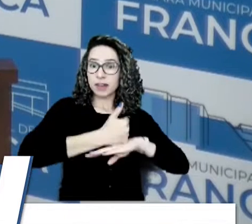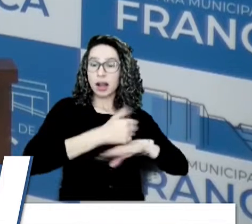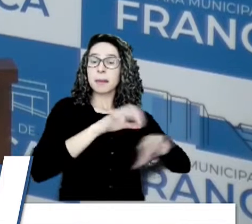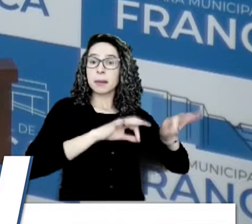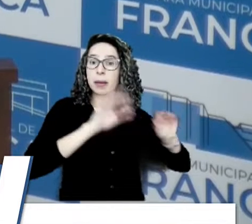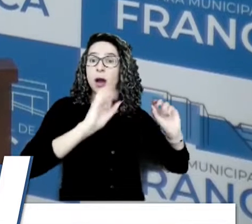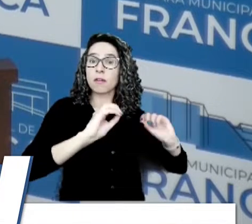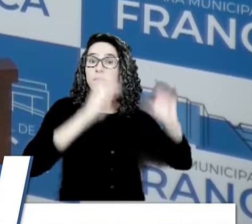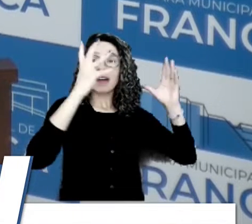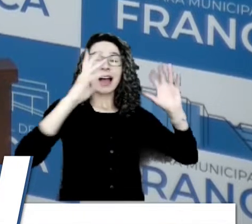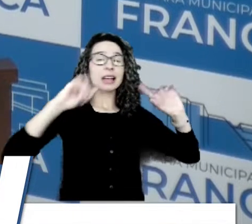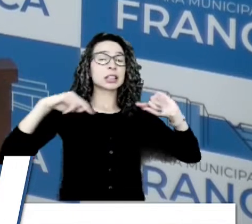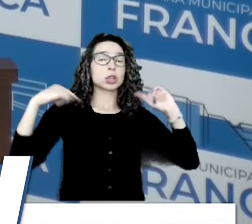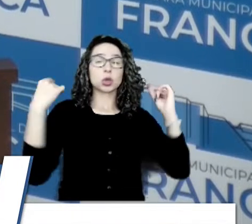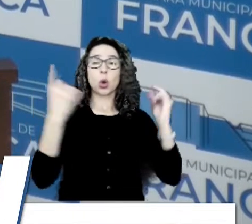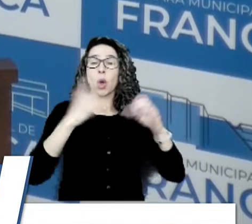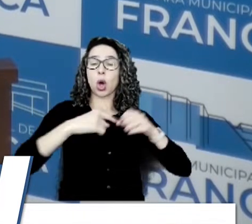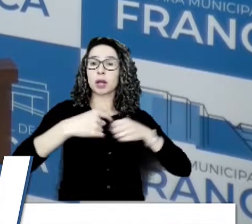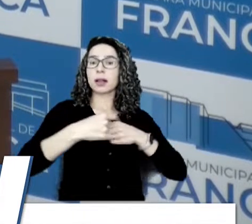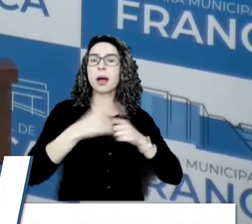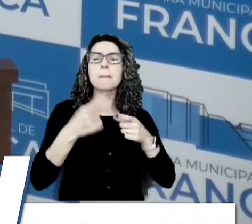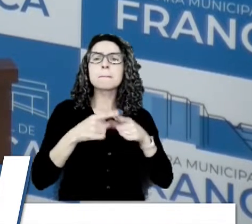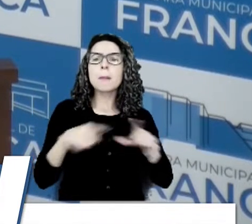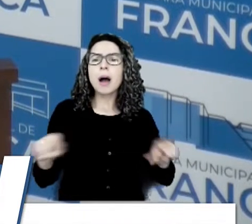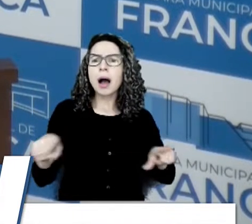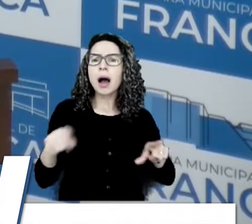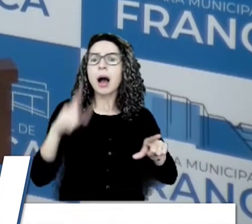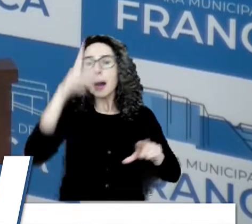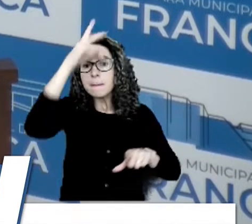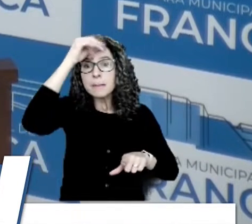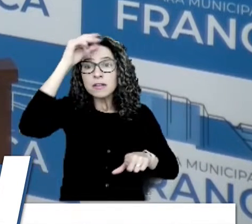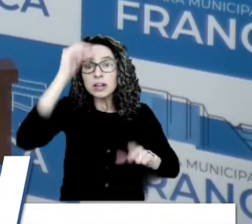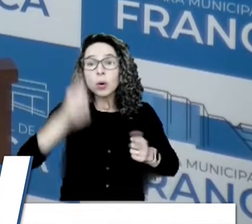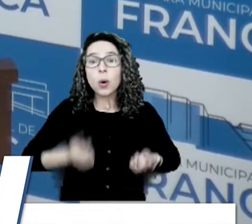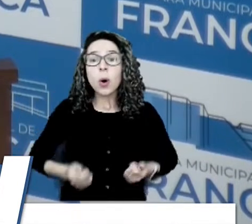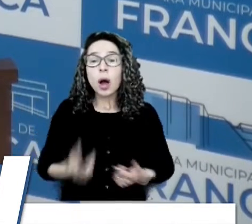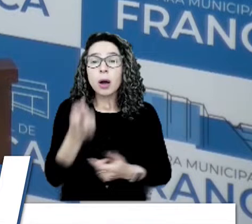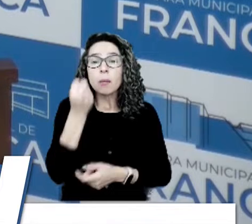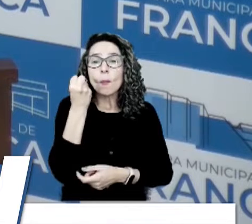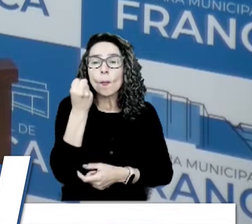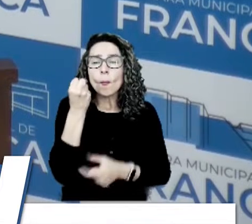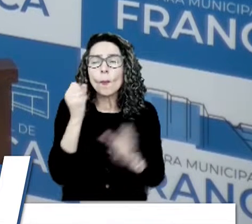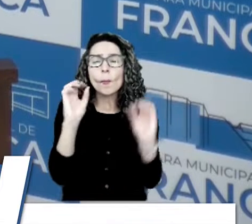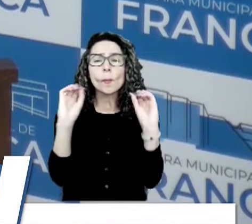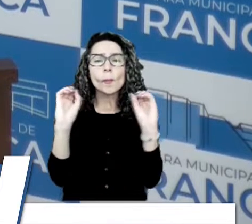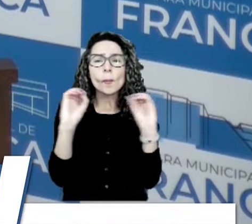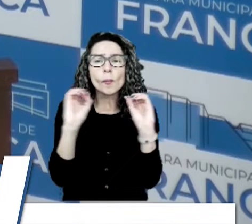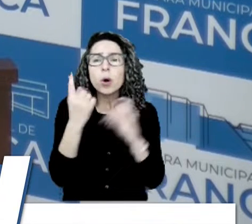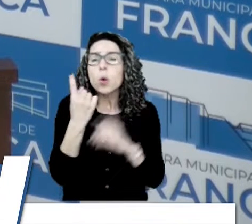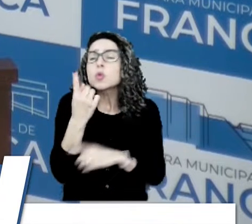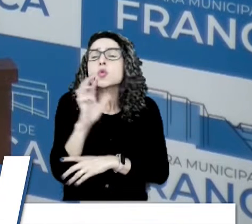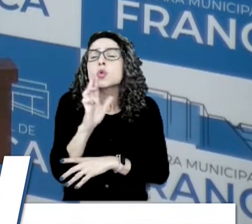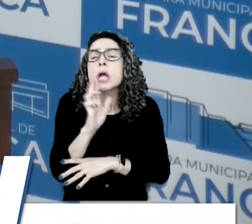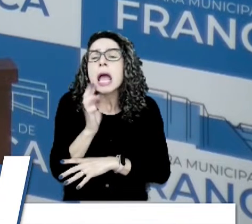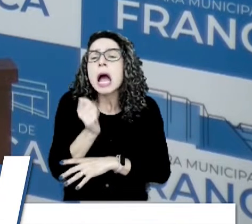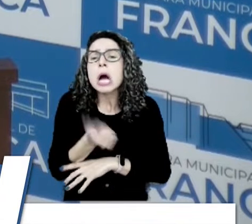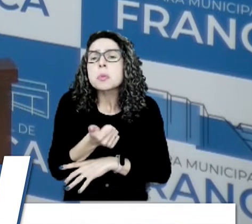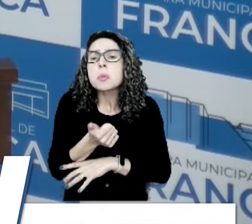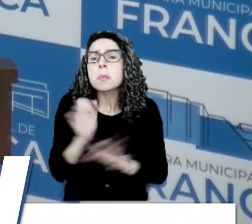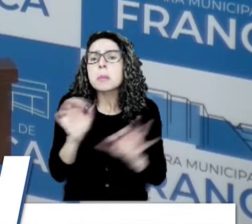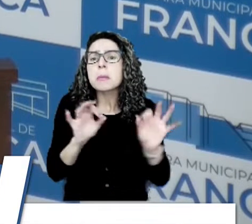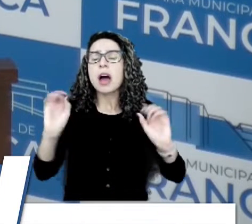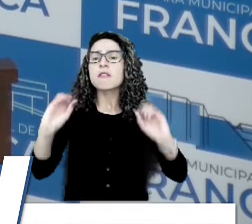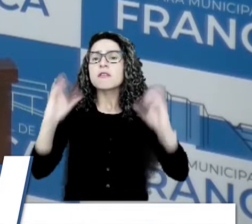cidade inteira. Só que em nenhum momento a prefeitura gastou um real para fazer uma festa no Parque